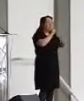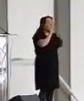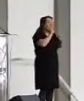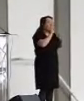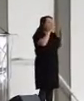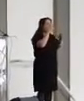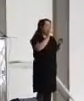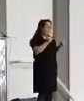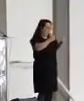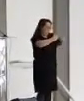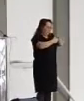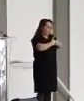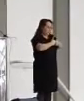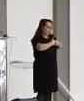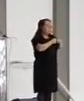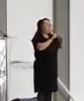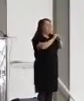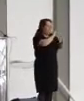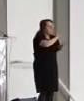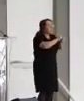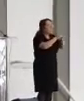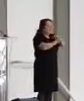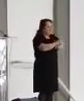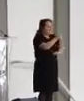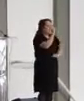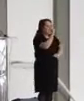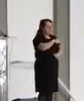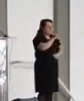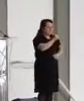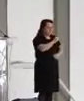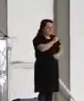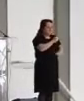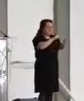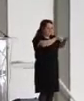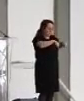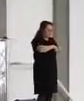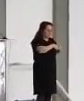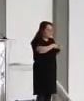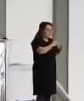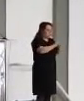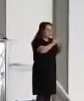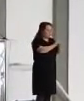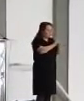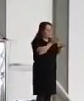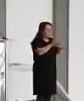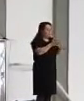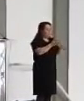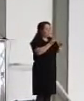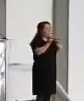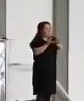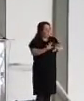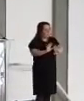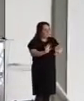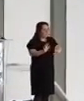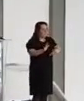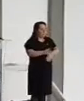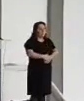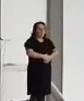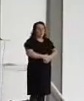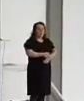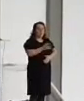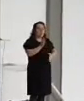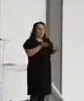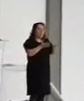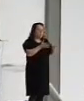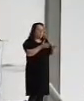Fiz as adaptações necessárias, né? Eu saí da sala de aula, estou hoje trabalhando na Casa de